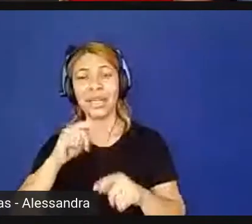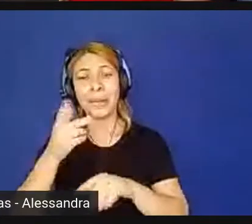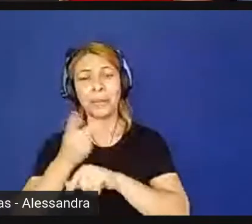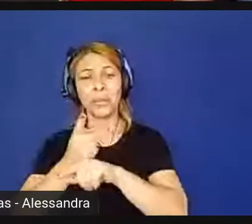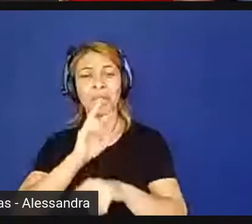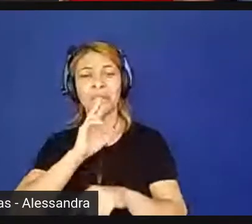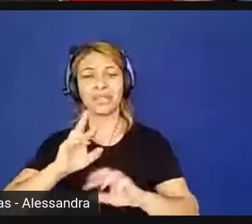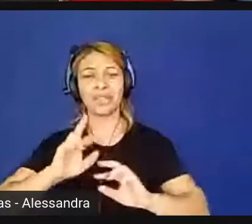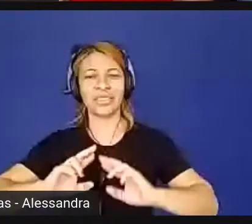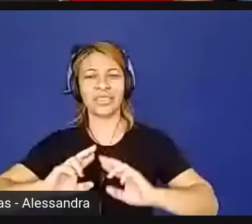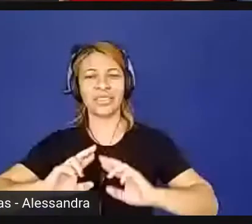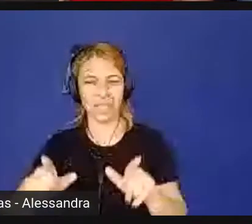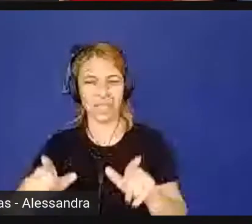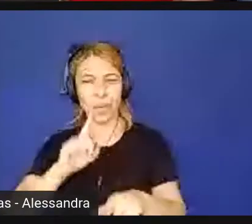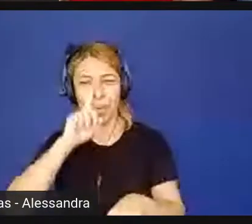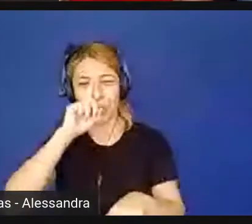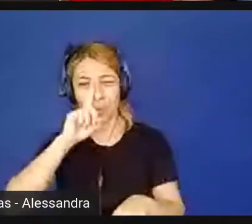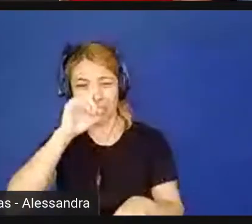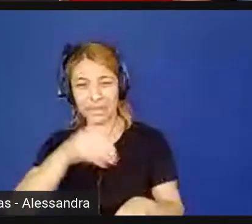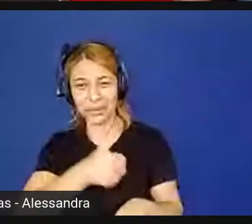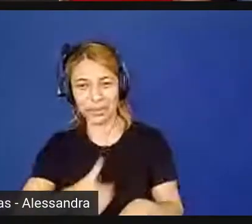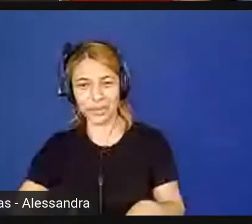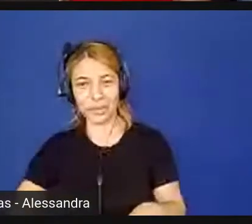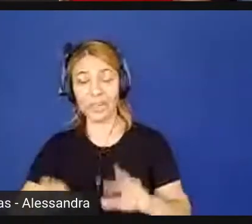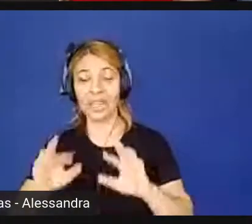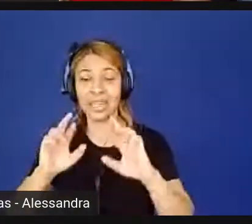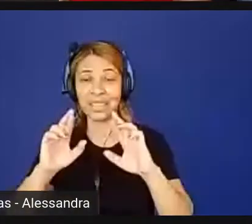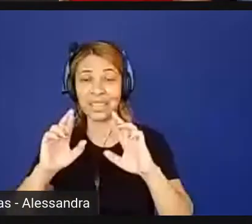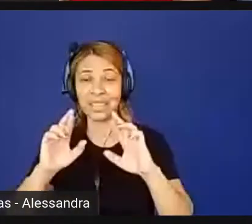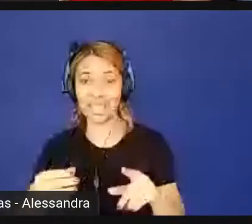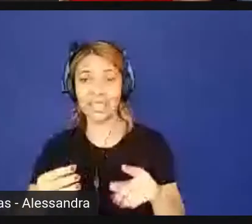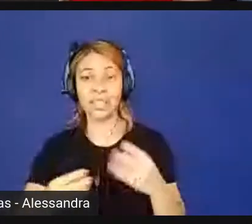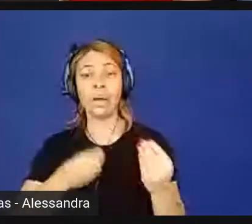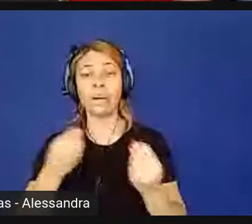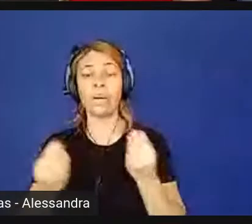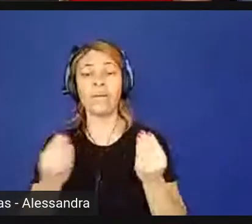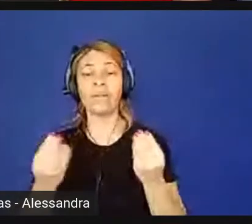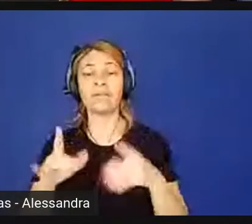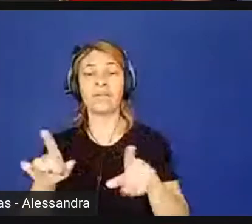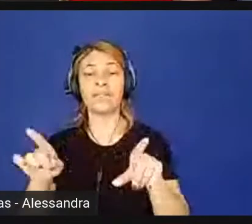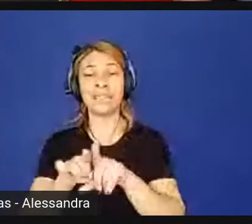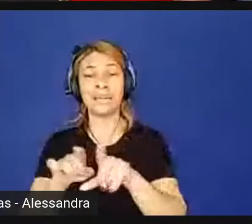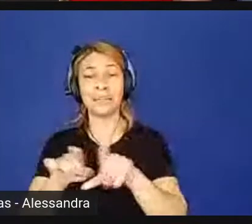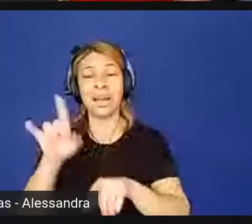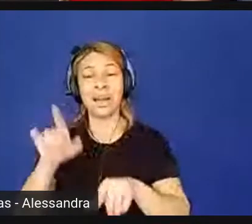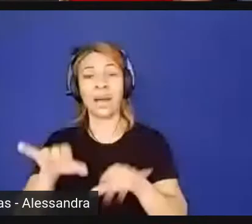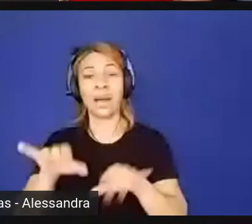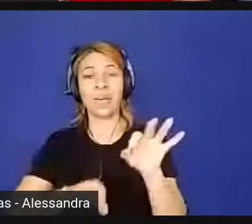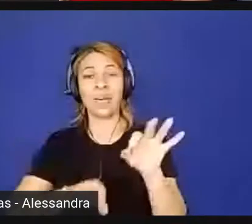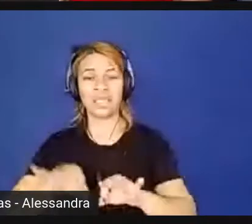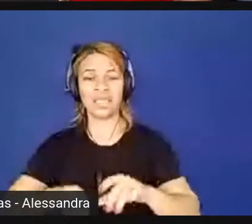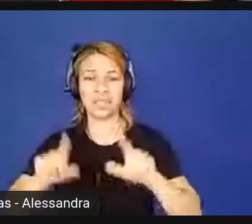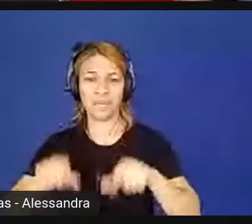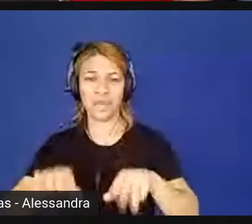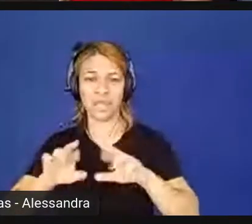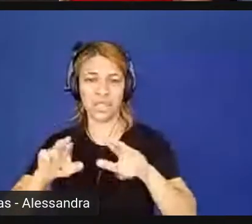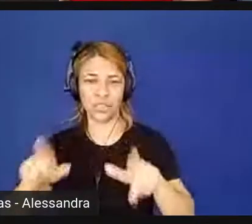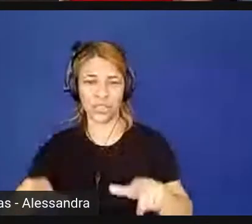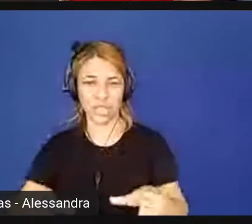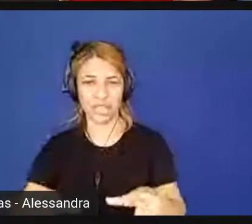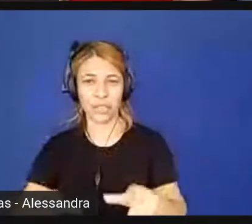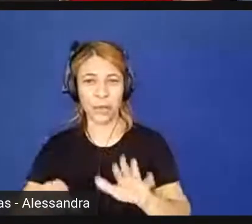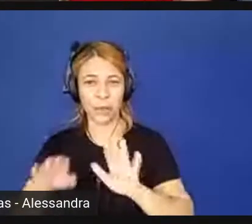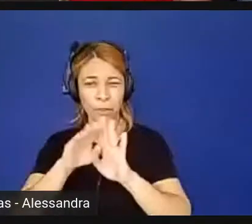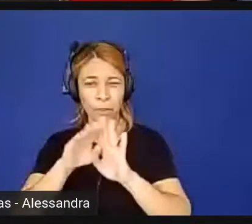os riscos do setor público são diferentes, como também a organização é diferente. Um programa de compliance que se